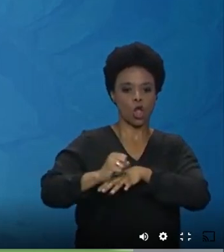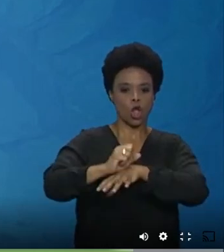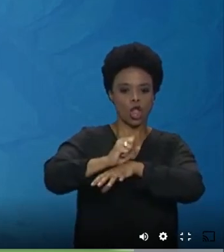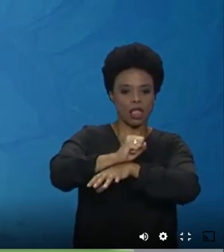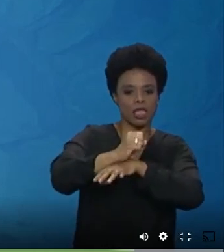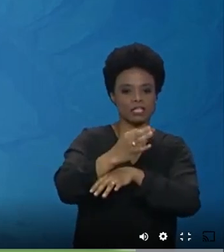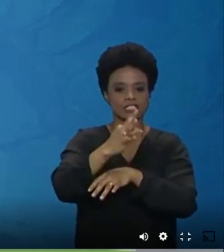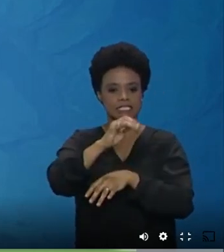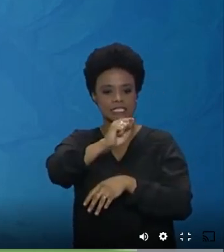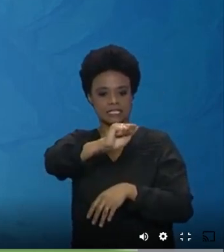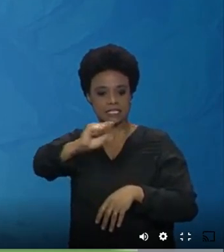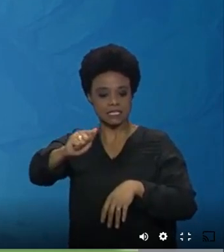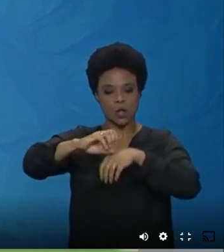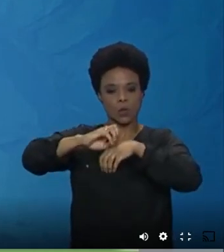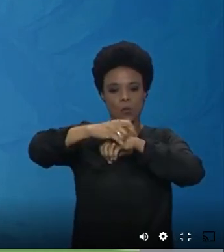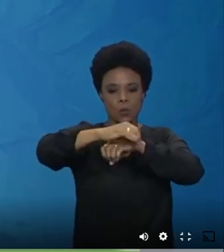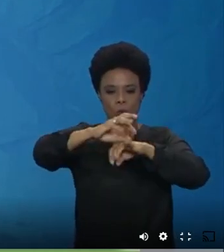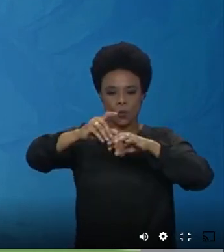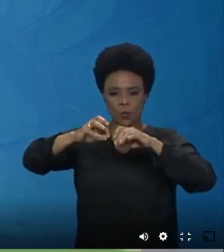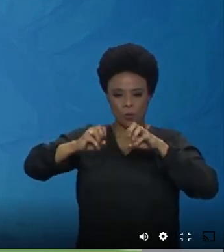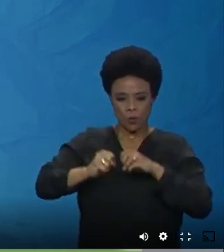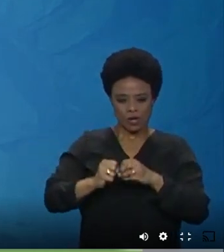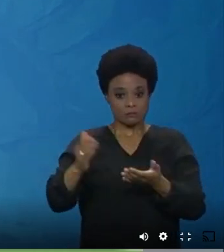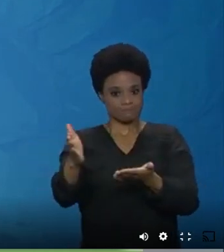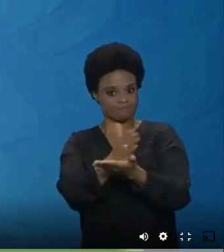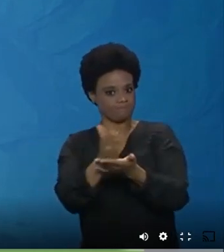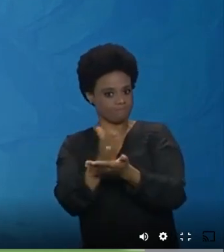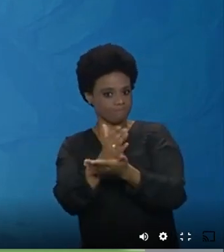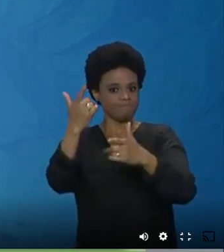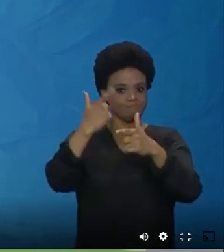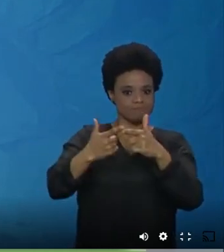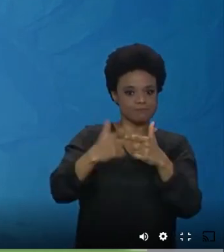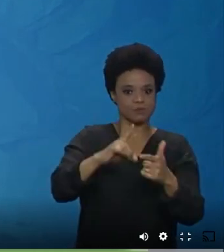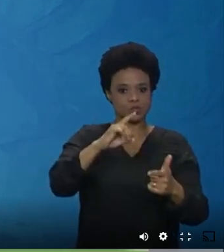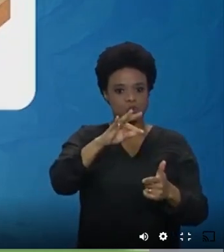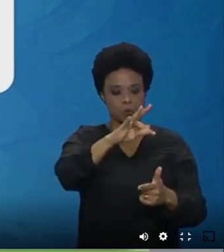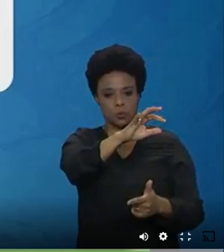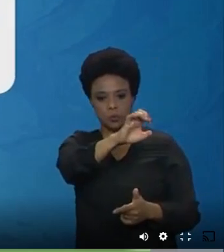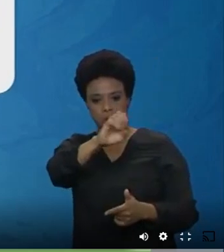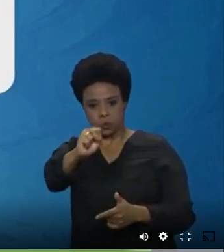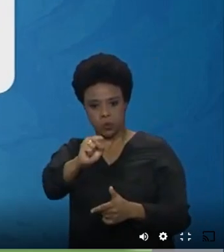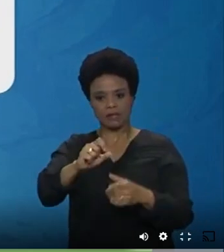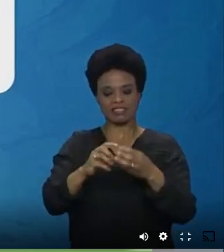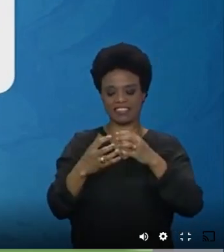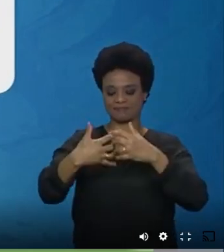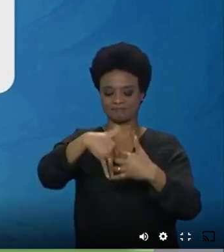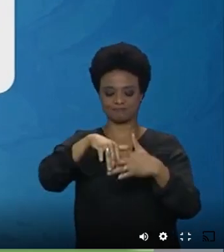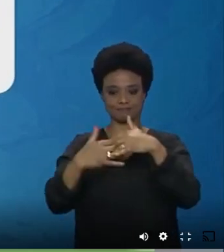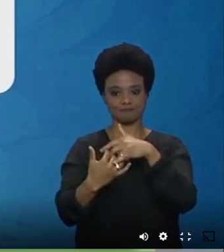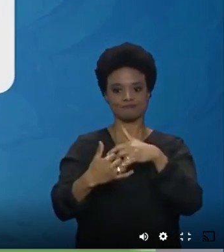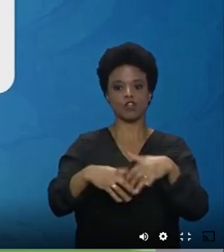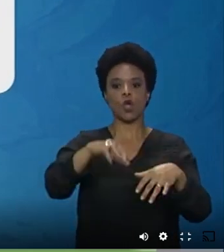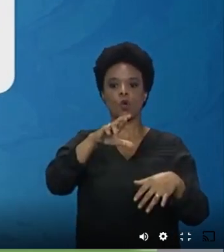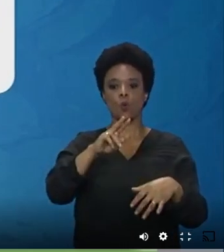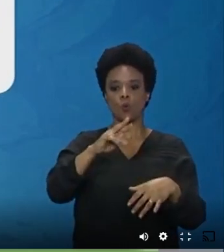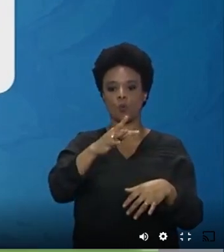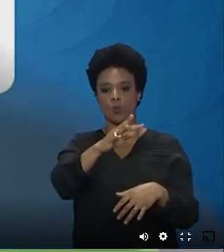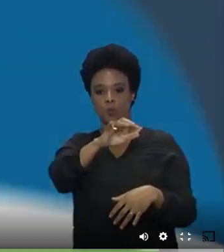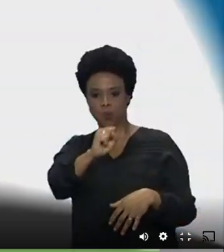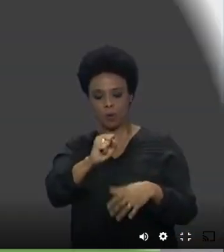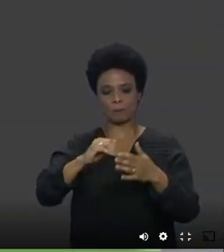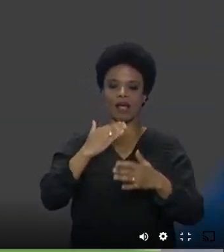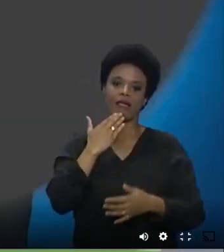e de cisalhamento. As deformações podem ser dúcteis, gerando as dobras, ou rúpteis, originando